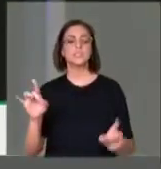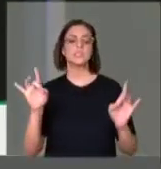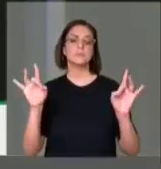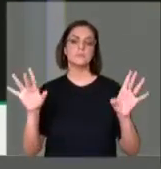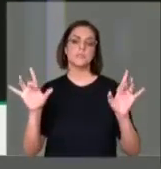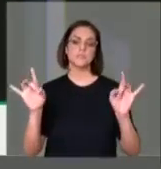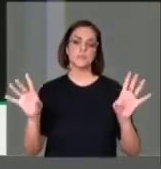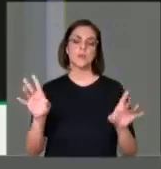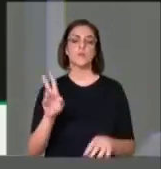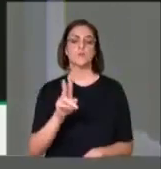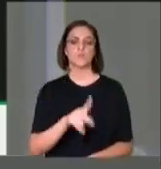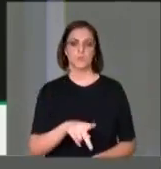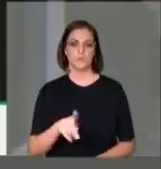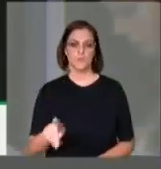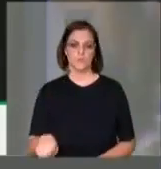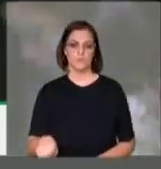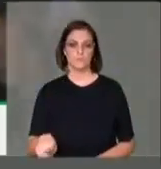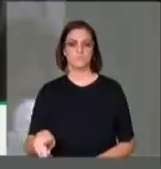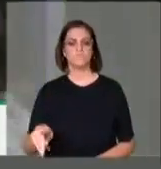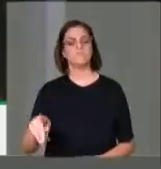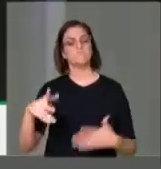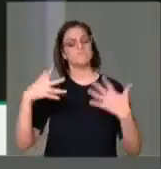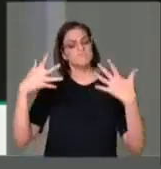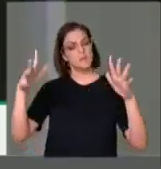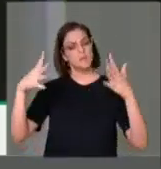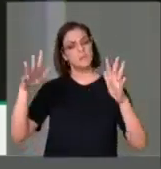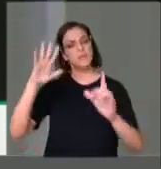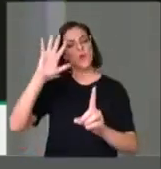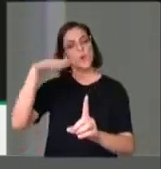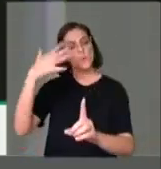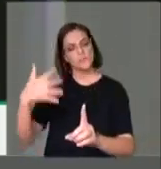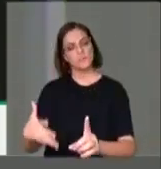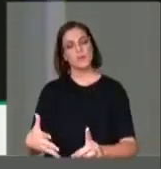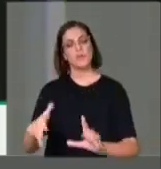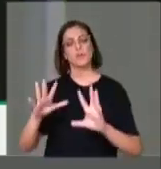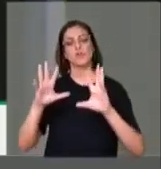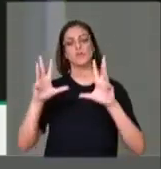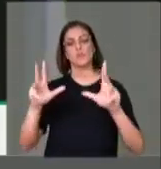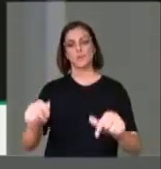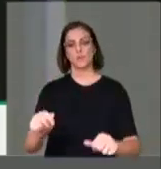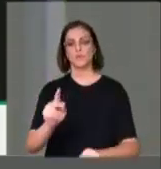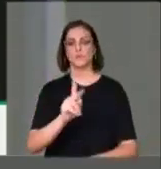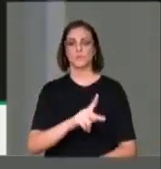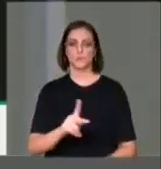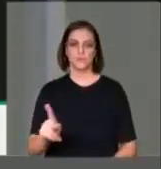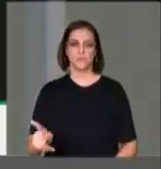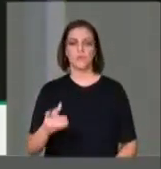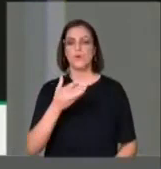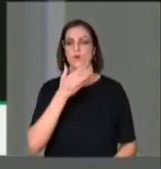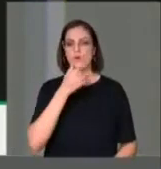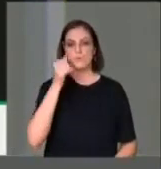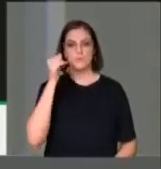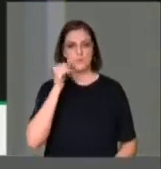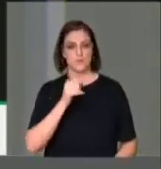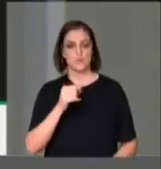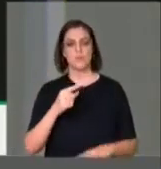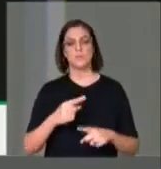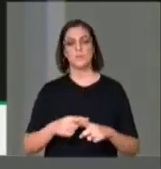homenagens aos homens e mulheres que dedicam suas vidas a preparar o futuro do